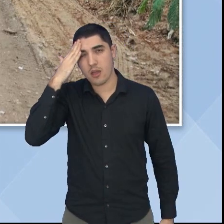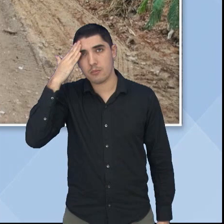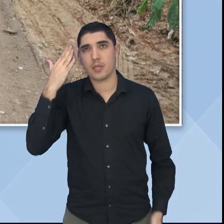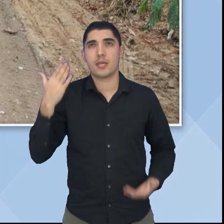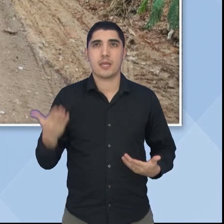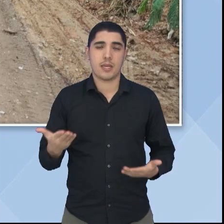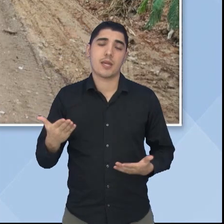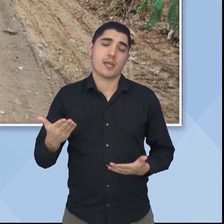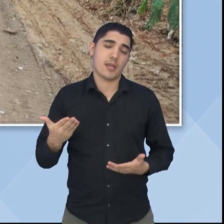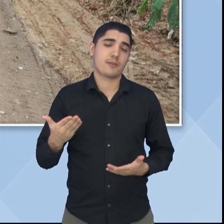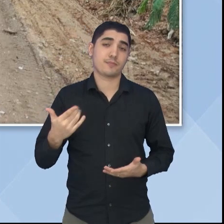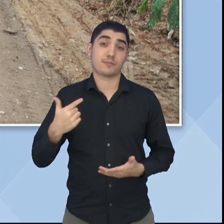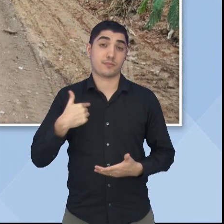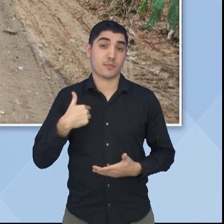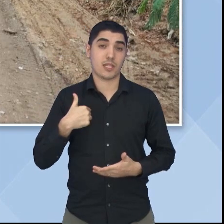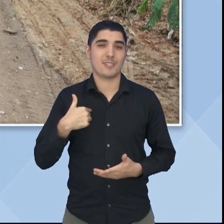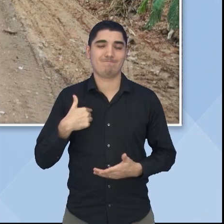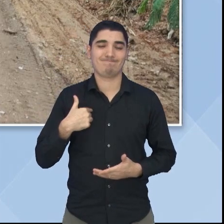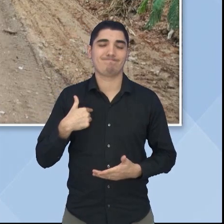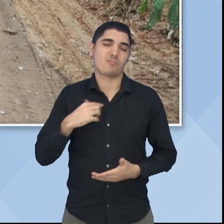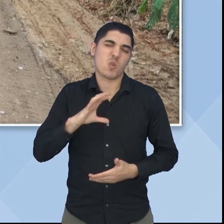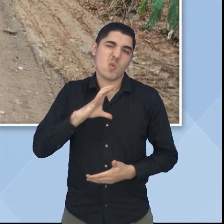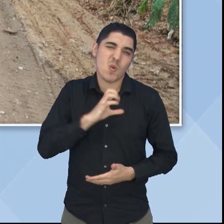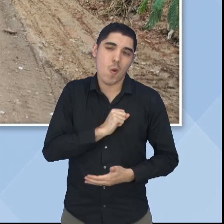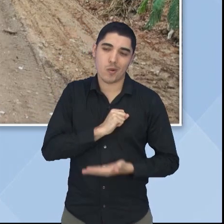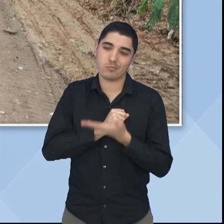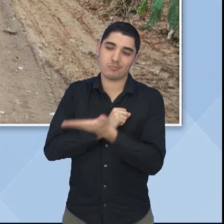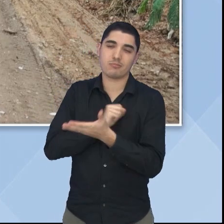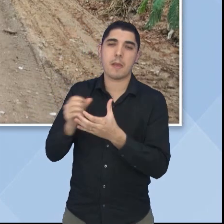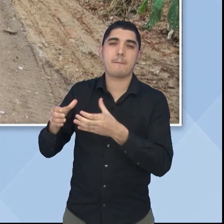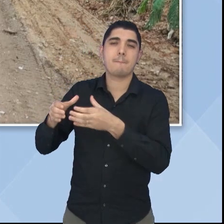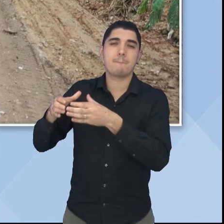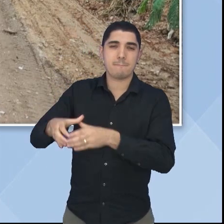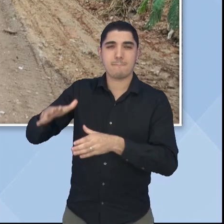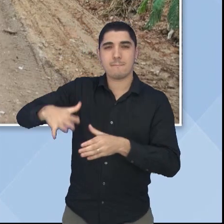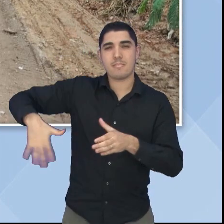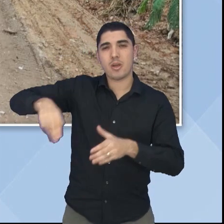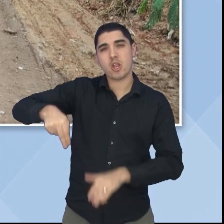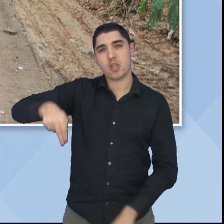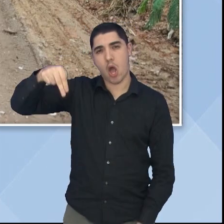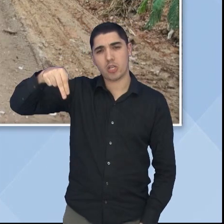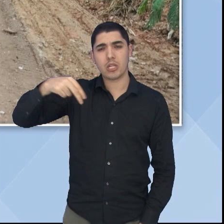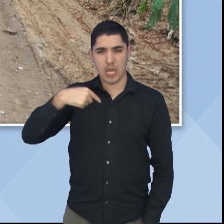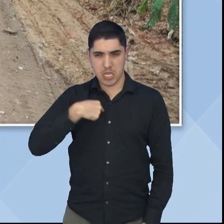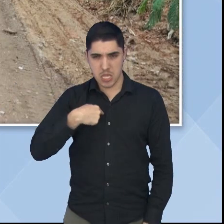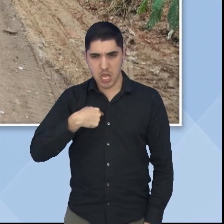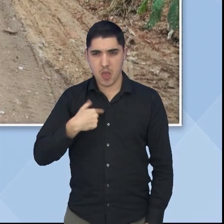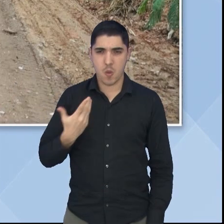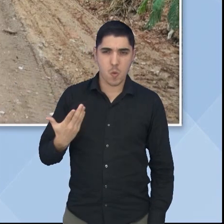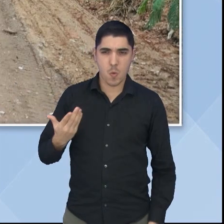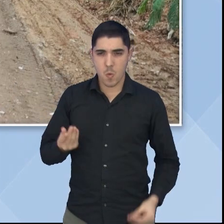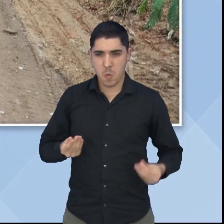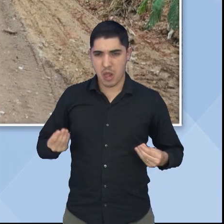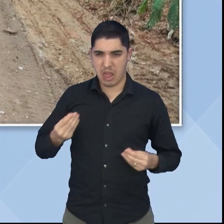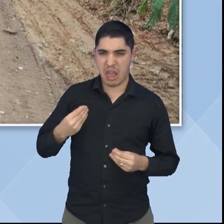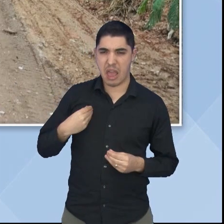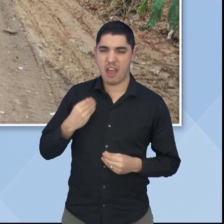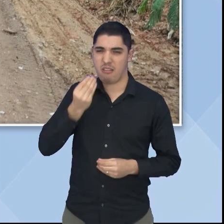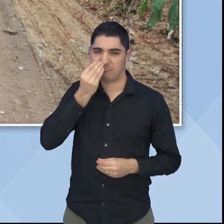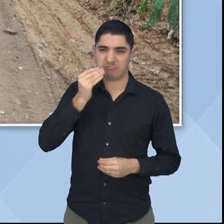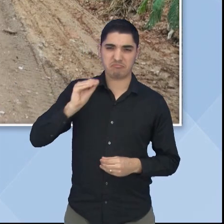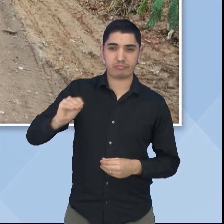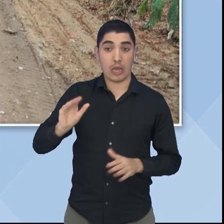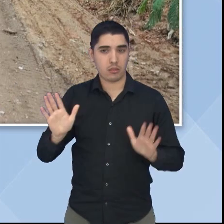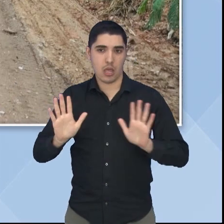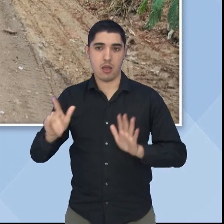que eu tenho um carinho especial para a região norte e eu não vou mesmo fazer vista grossas para o que precisa acontecer dentro da